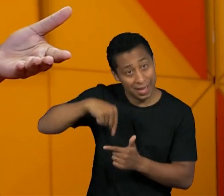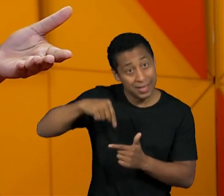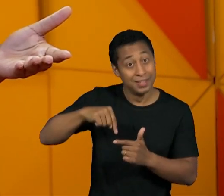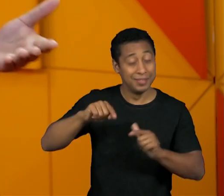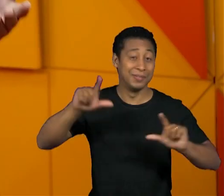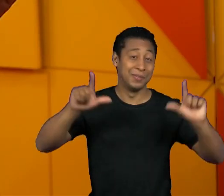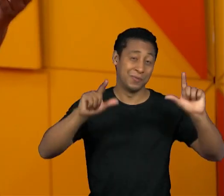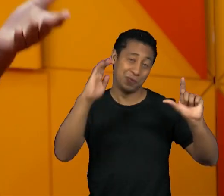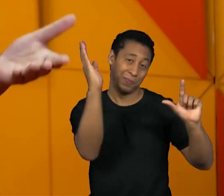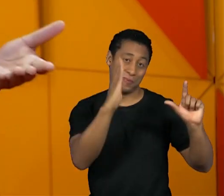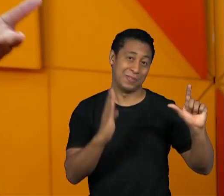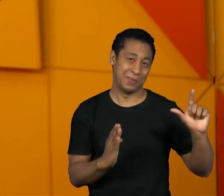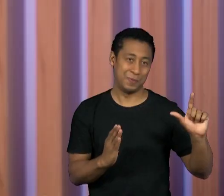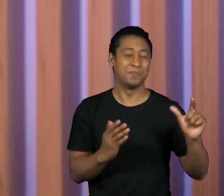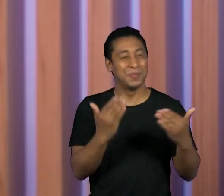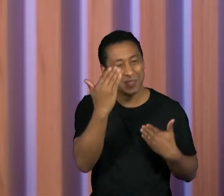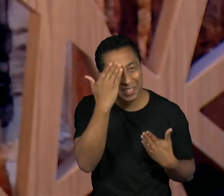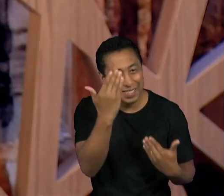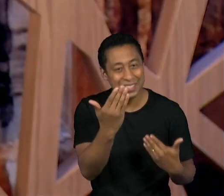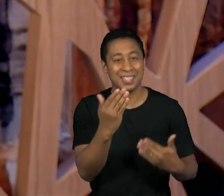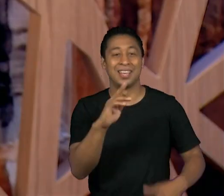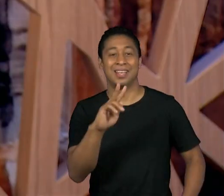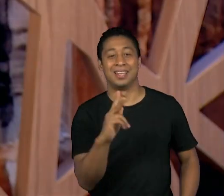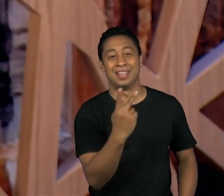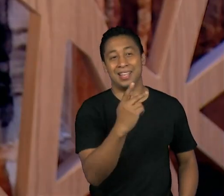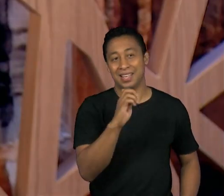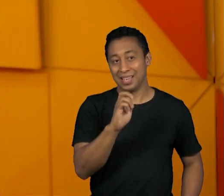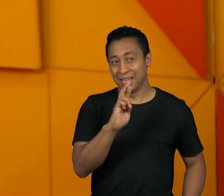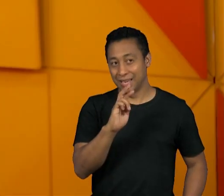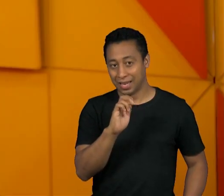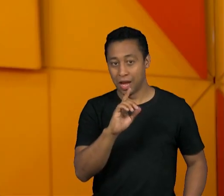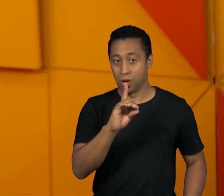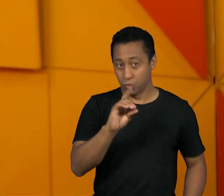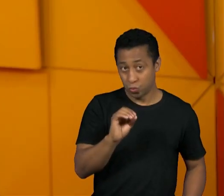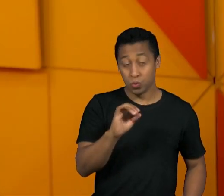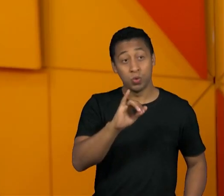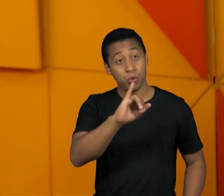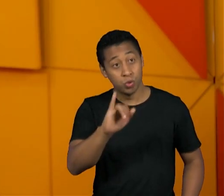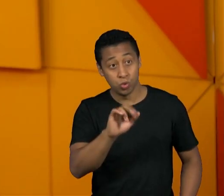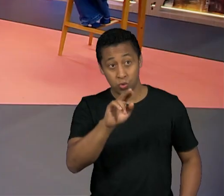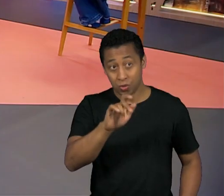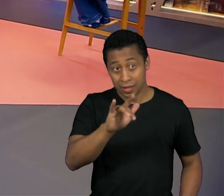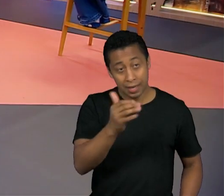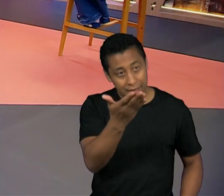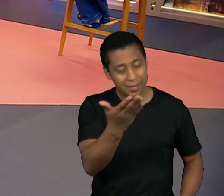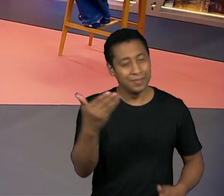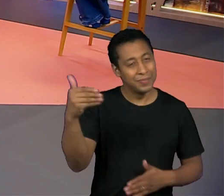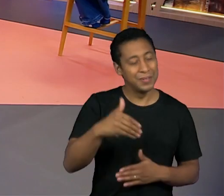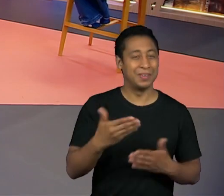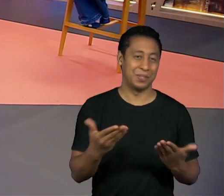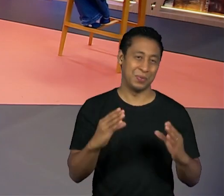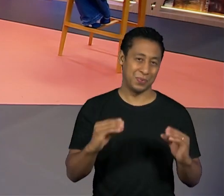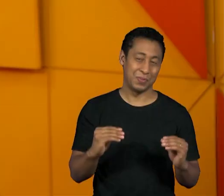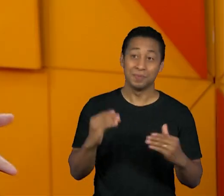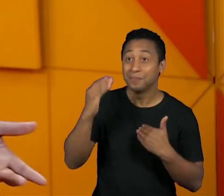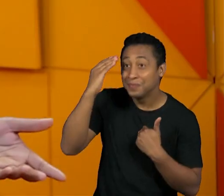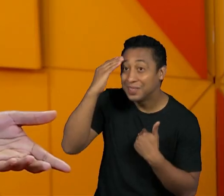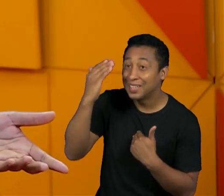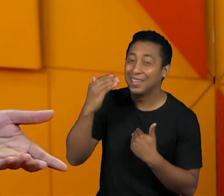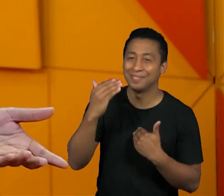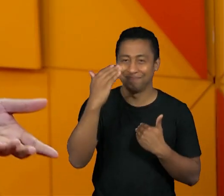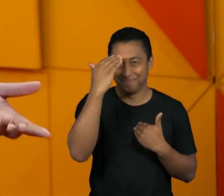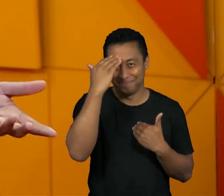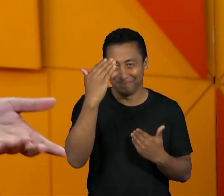muito agradecer a vocês, Heraldo, Juliana, por estarem aqui comigo essa noite. Muito obrigada. Eu que agradeço. Eu que agradeço. E você já